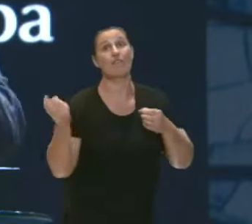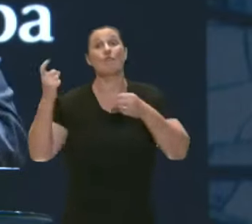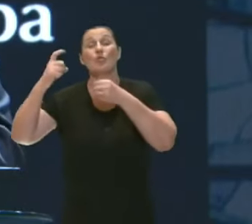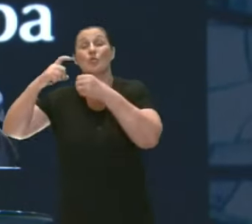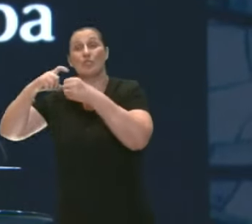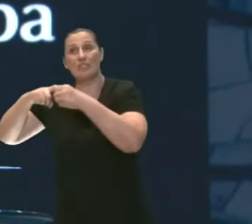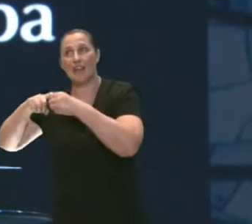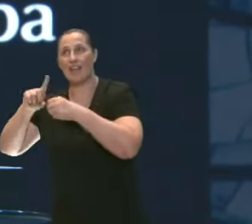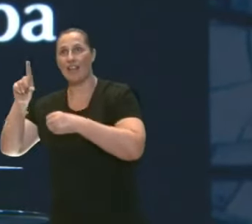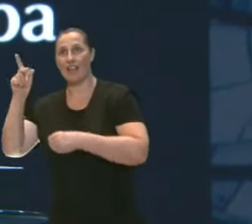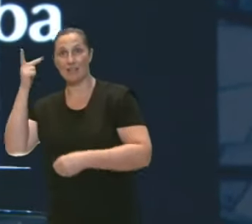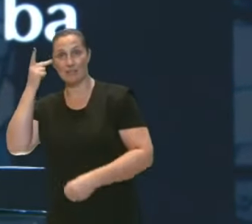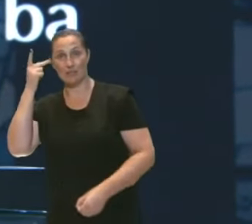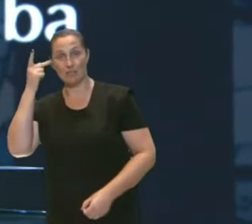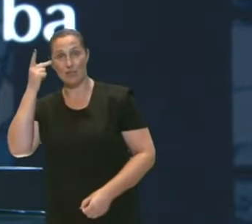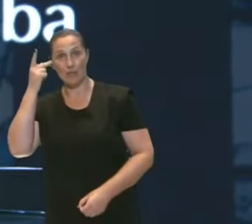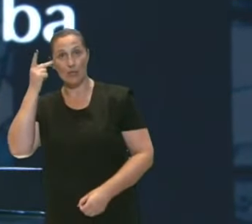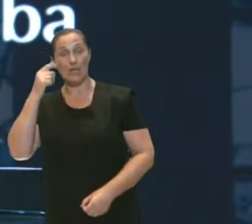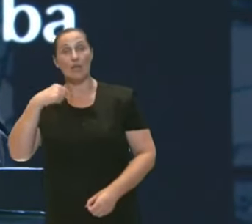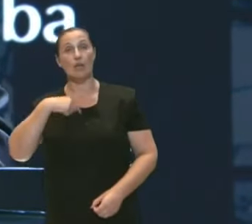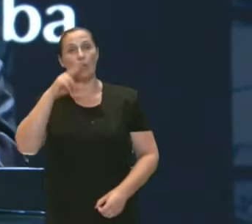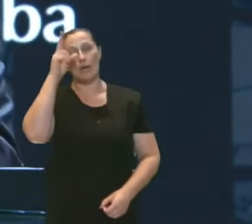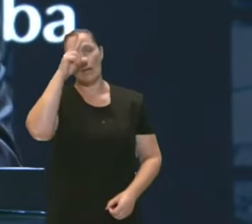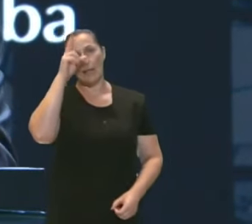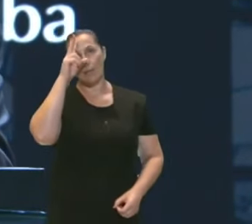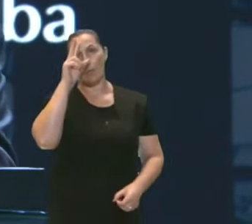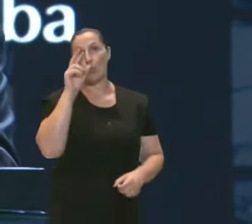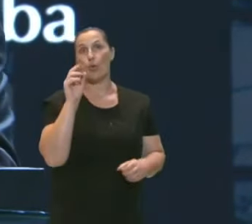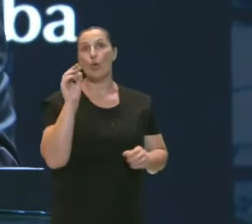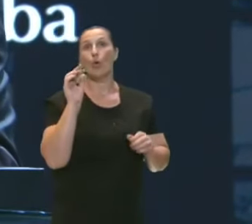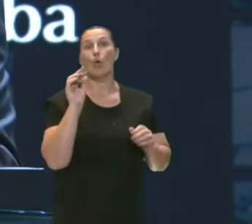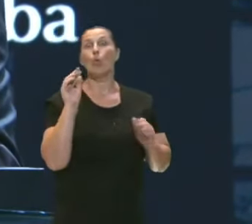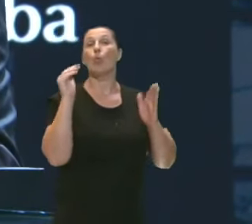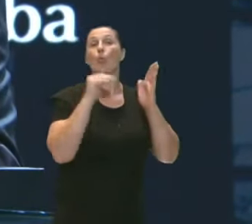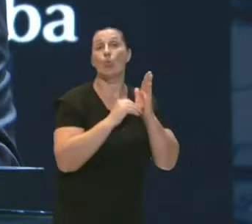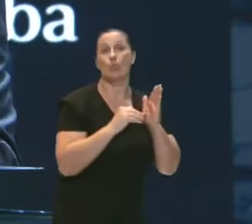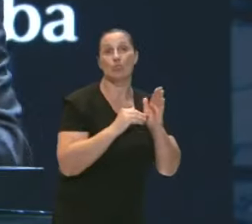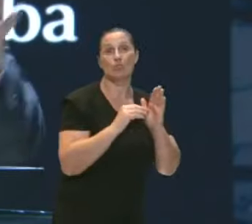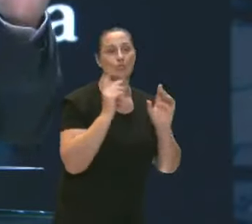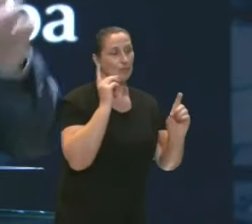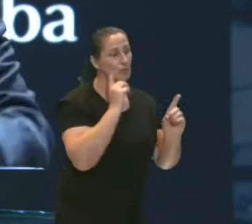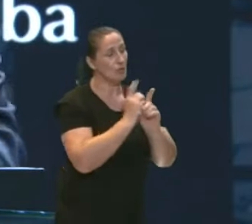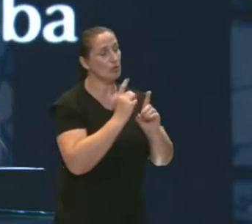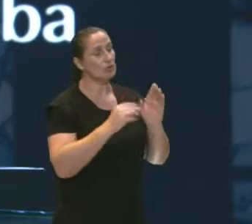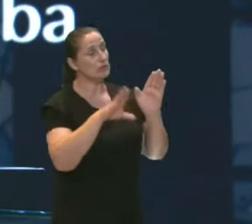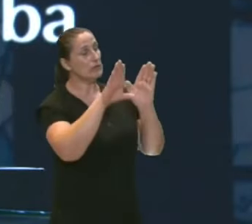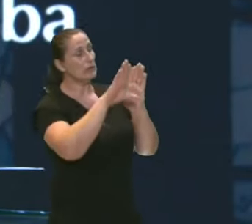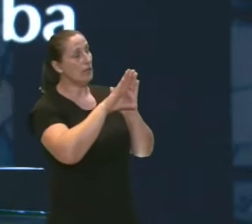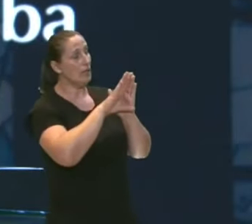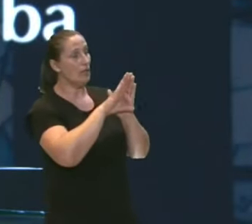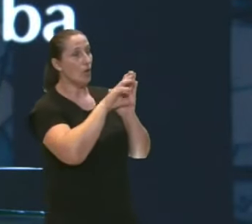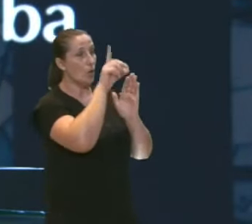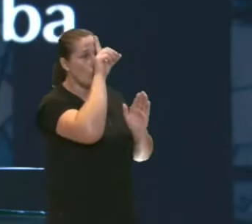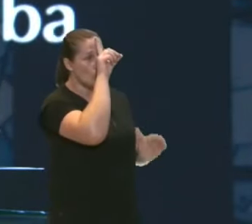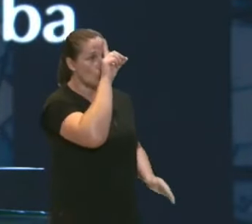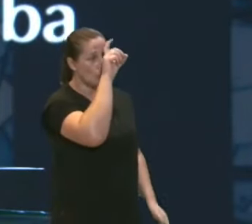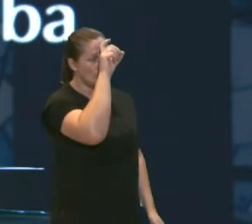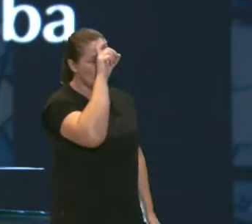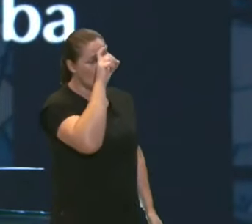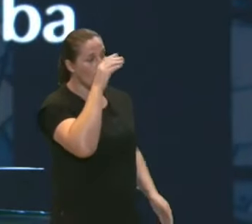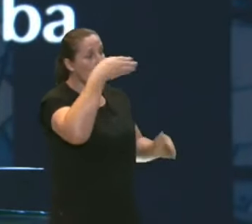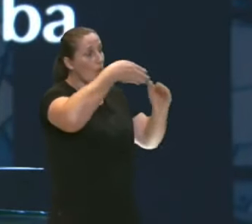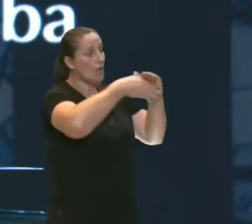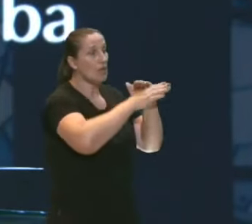me lembro do último encontro com o pai. Eu cheguei naquele hospital, entrei naquela UTI, e ele primeiro